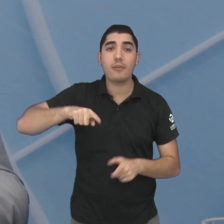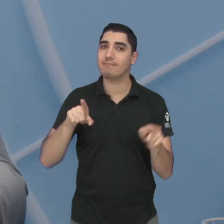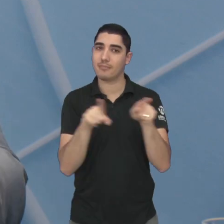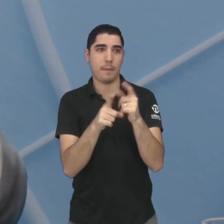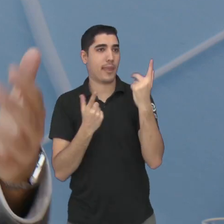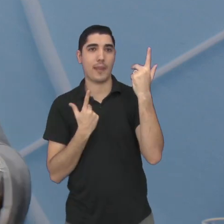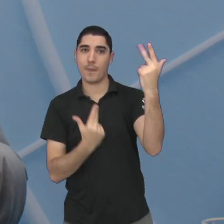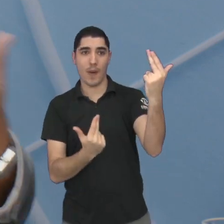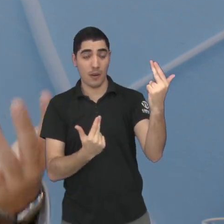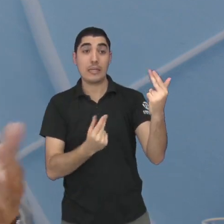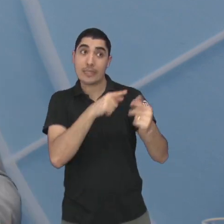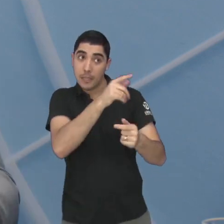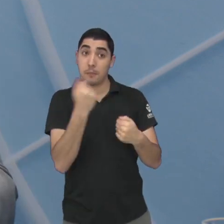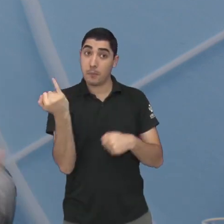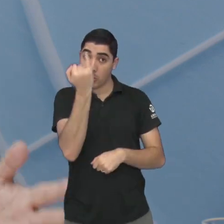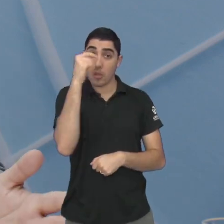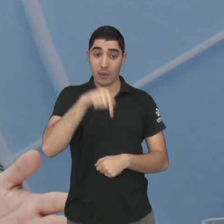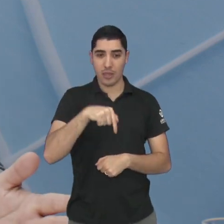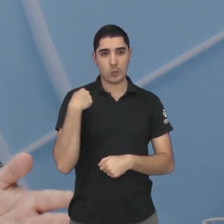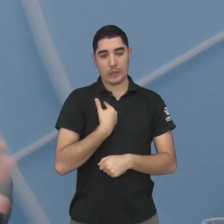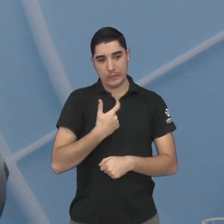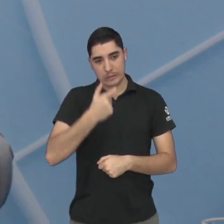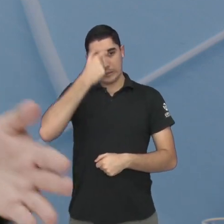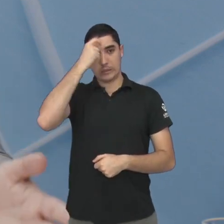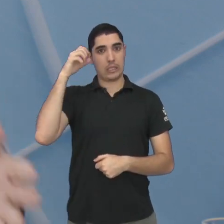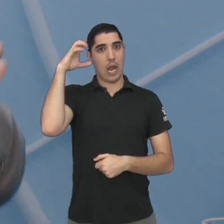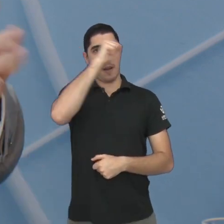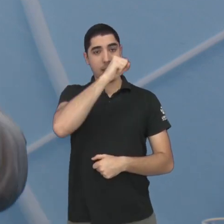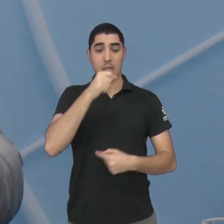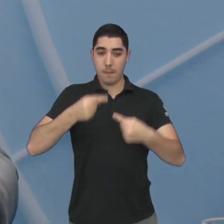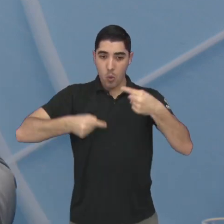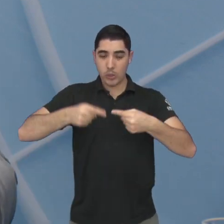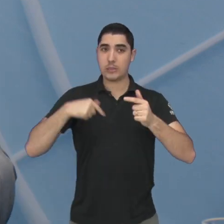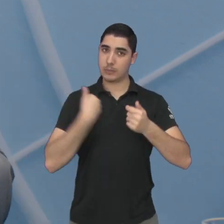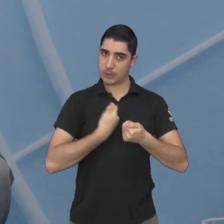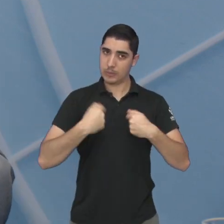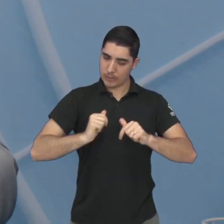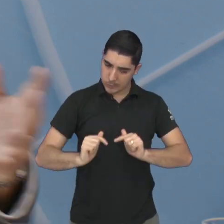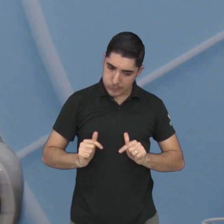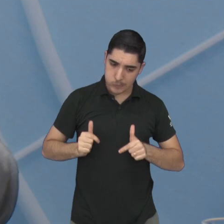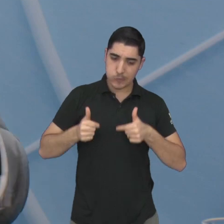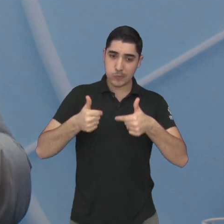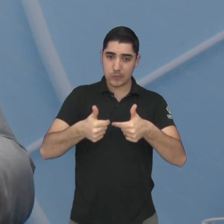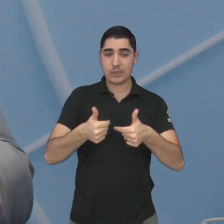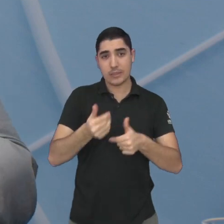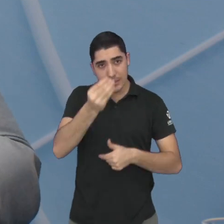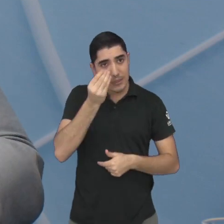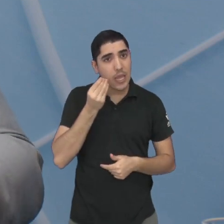mobilizar, né, a política, a economia, para resolver isso. Então está na hora de nós tornarmos, por exemplo, totalmente